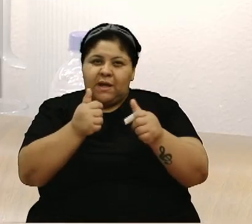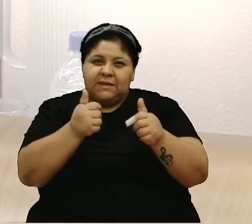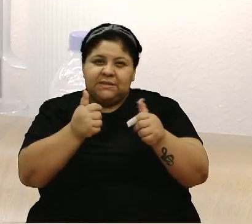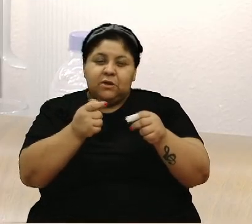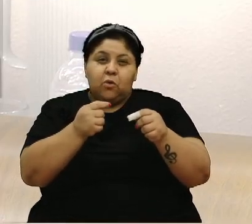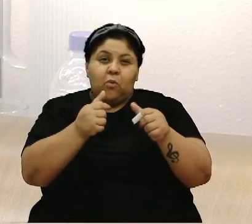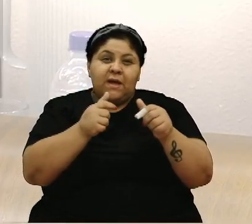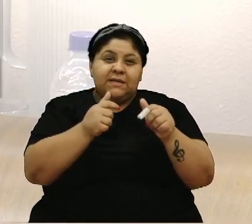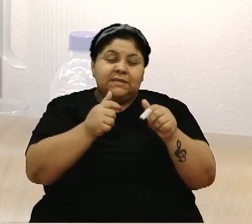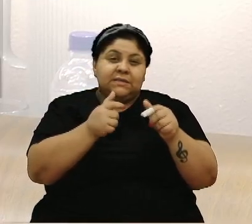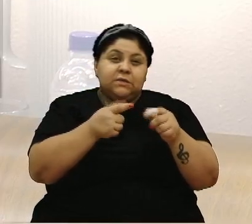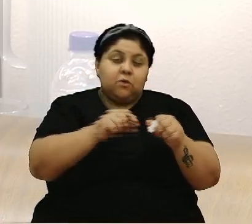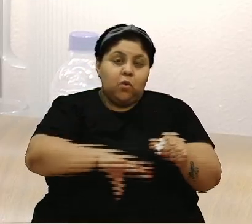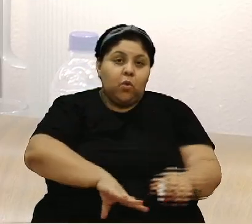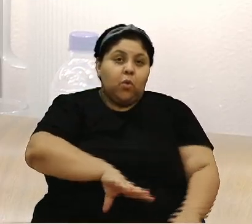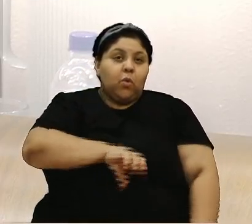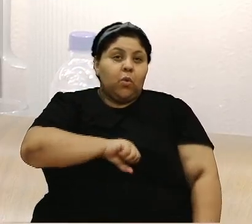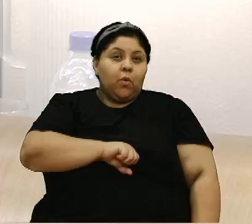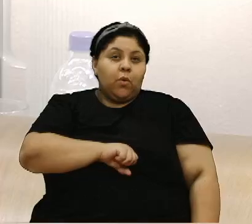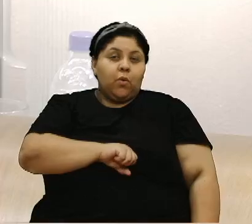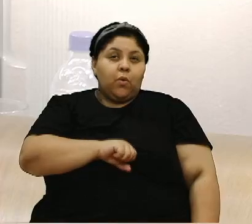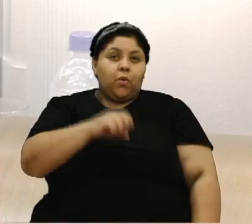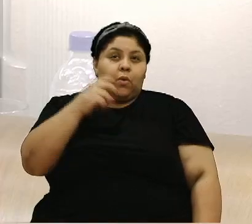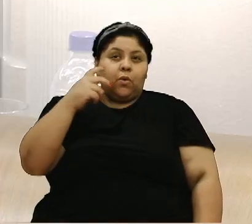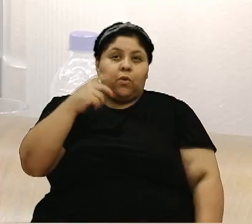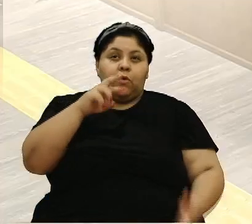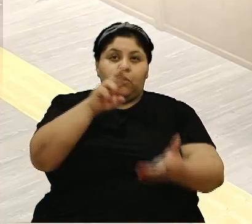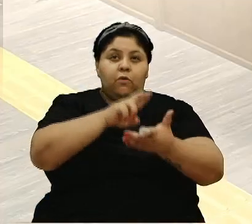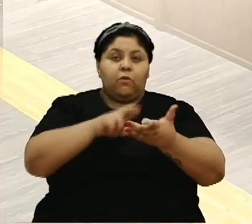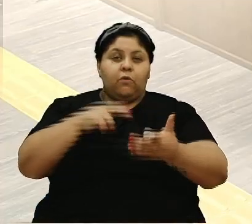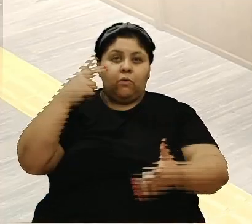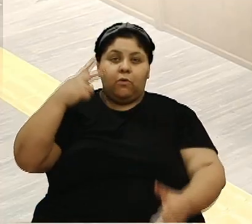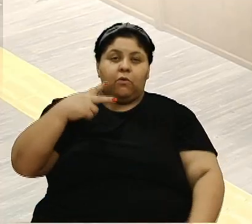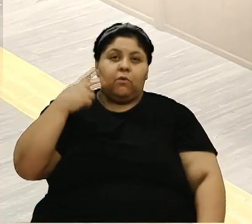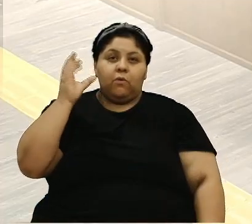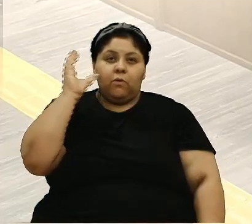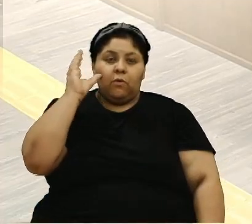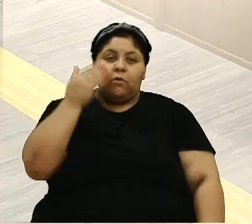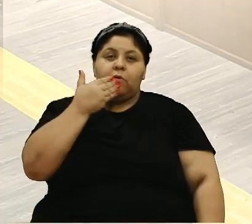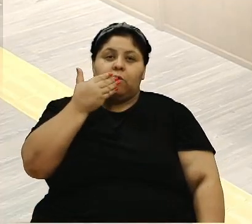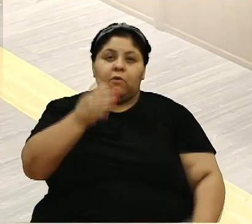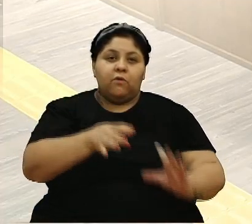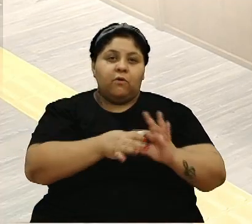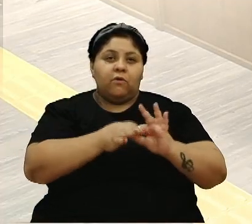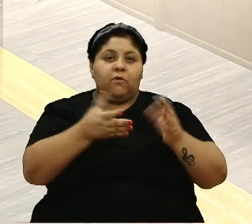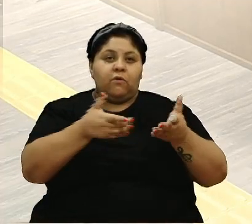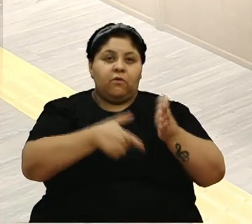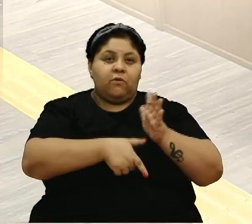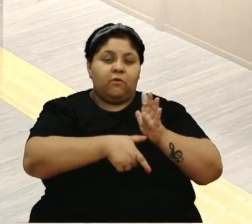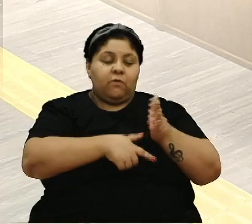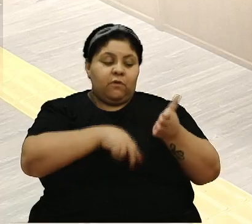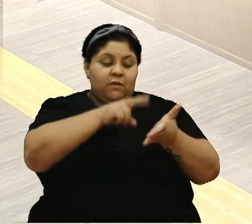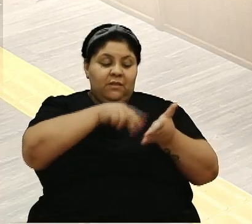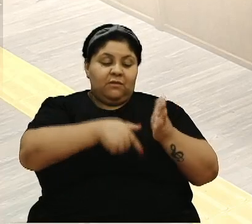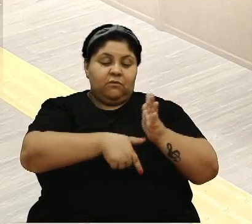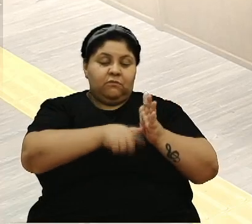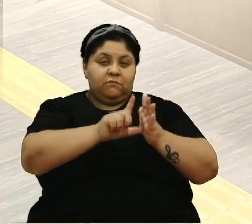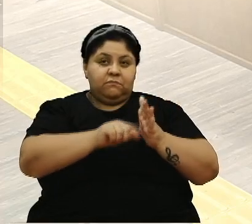Sul. Relator, o vereador Cadore. Peço dispensa da leitura por ter sido realizada na primeira